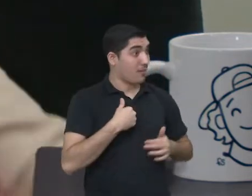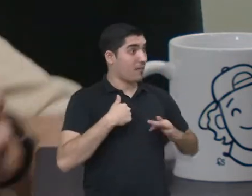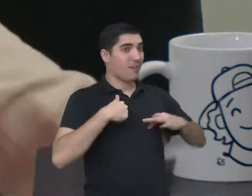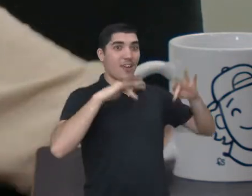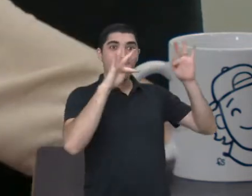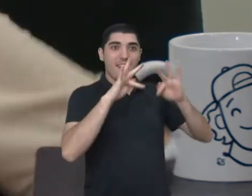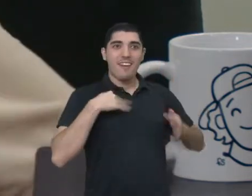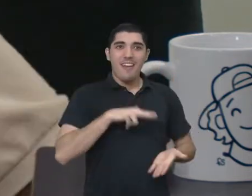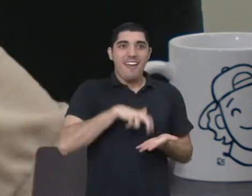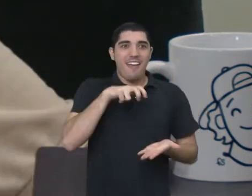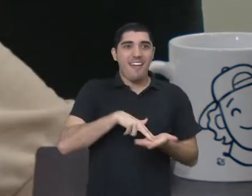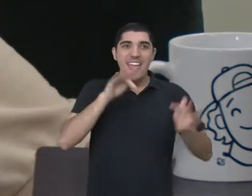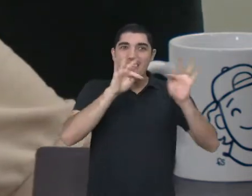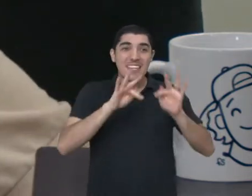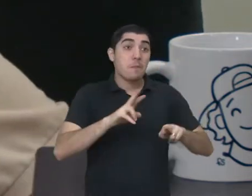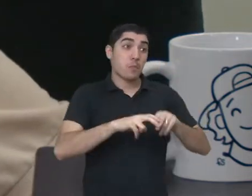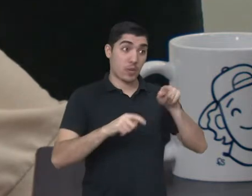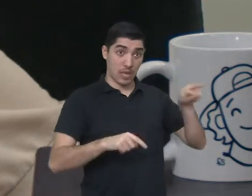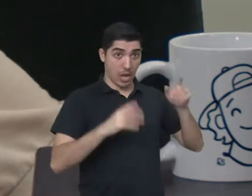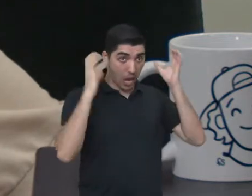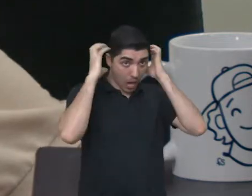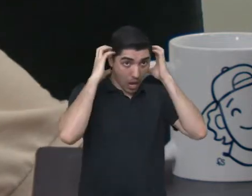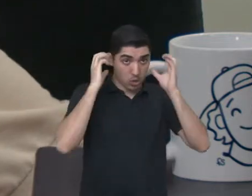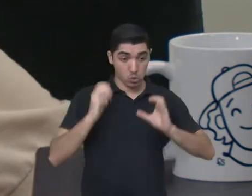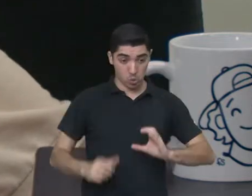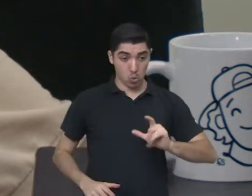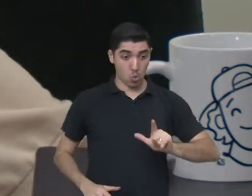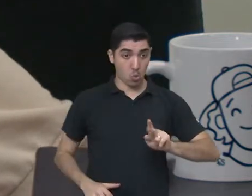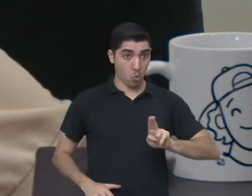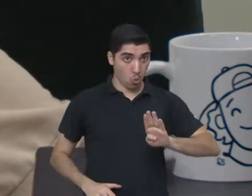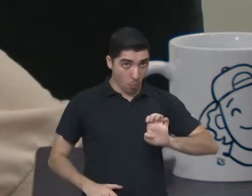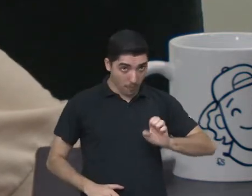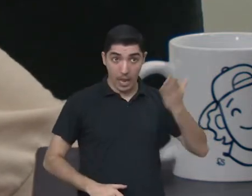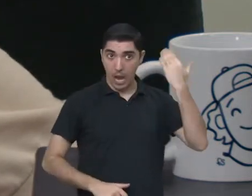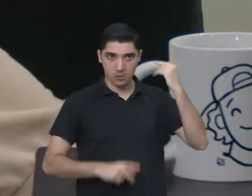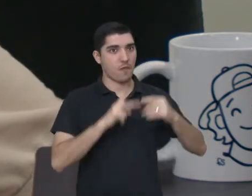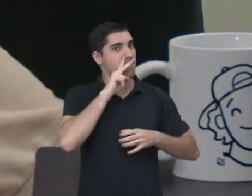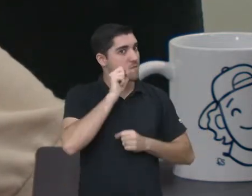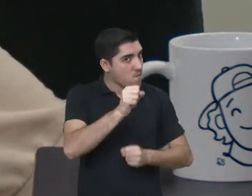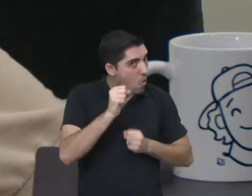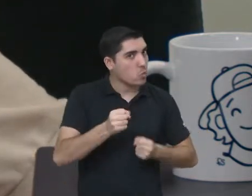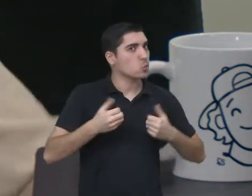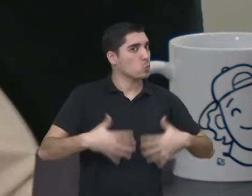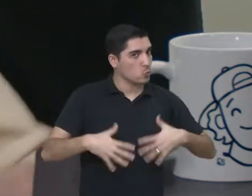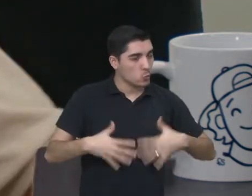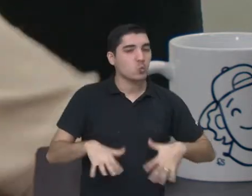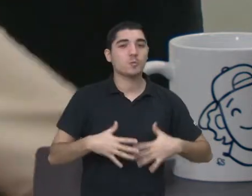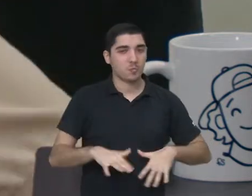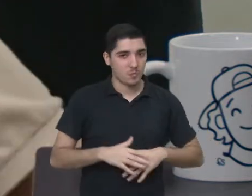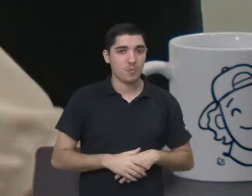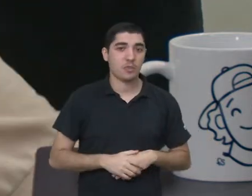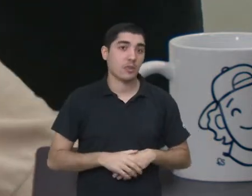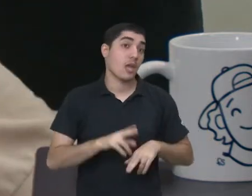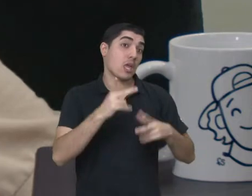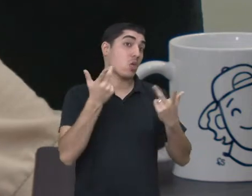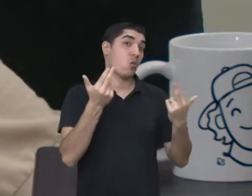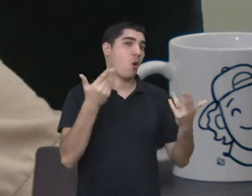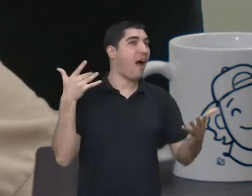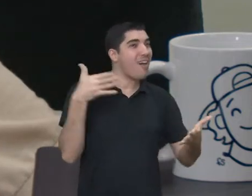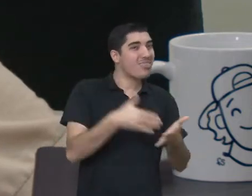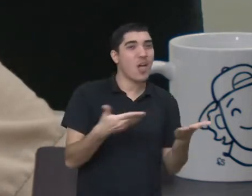convidado e acaba ganhando o programa aí, né? Também. Foi mais ou menos isso, por aí. Teve um único programa, que foi o João Costino